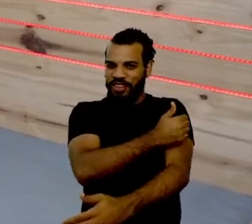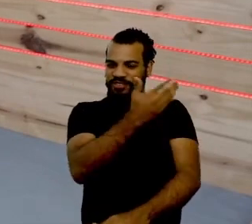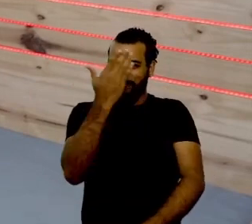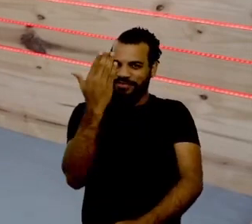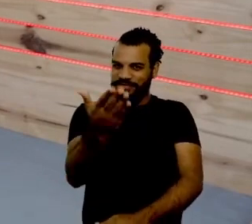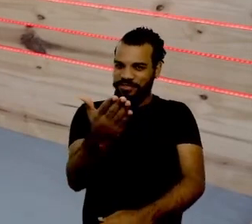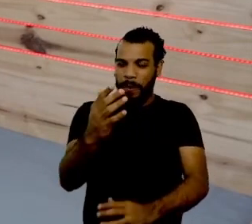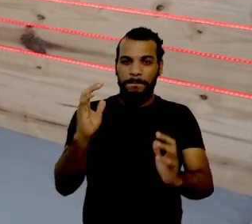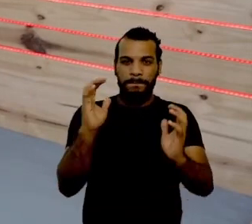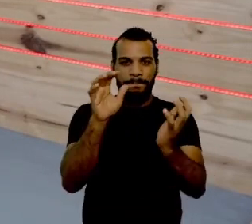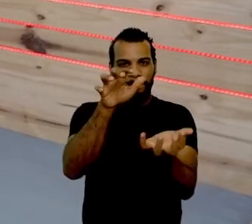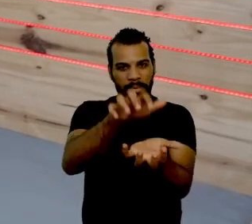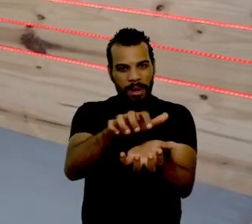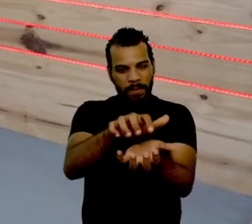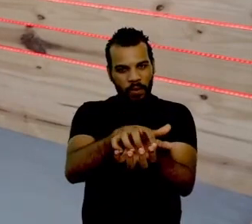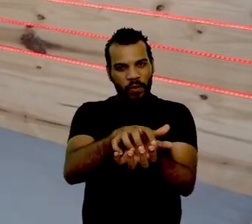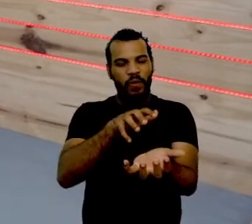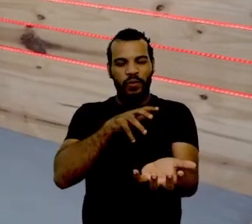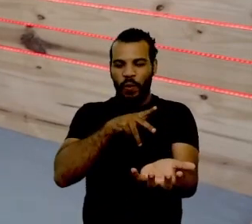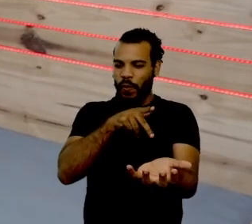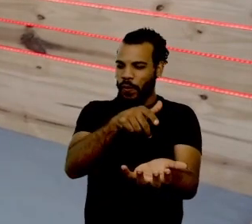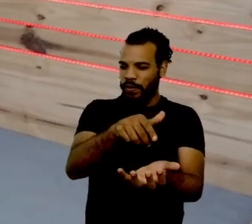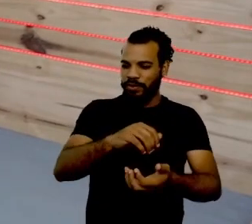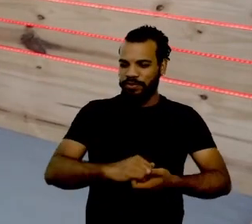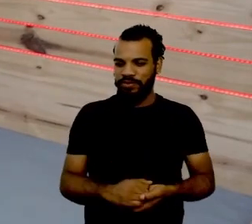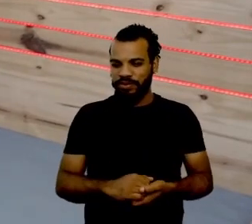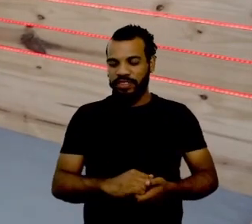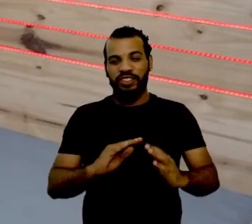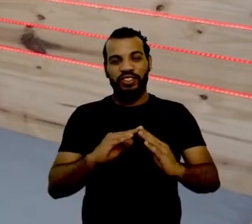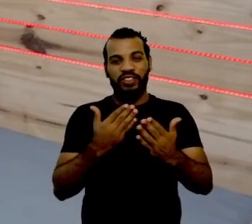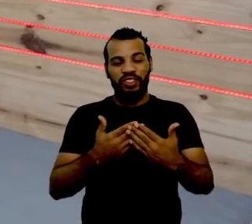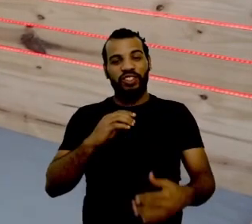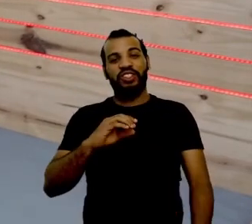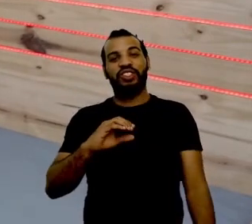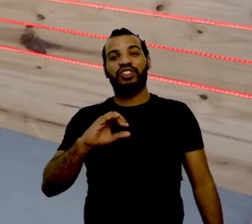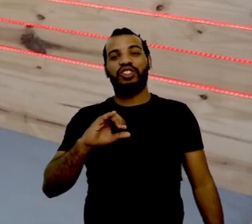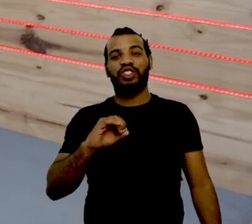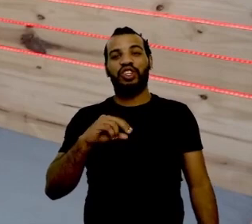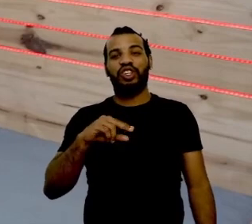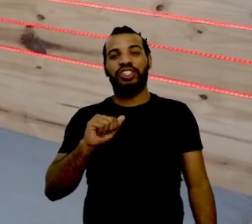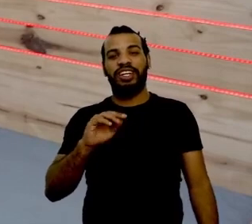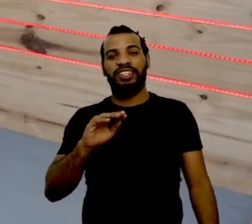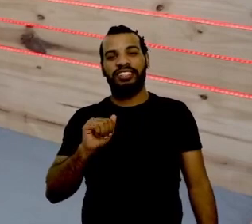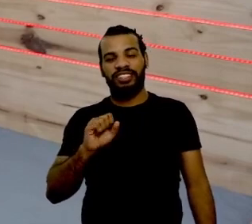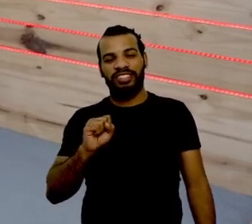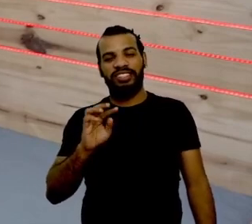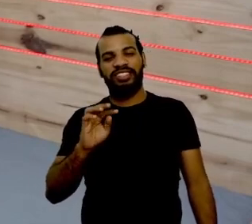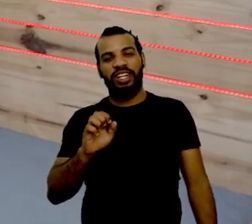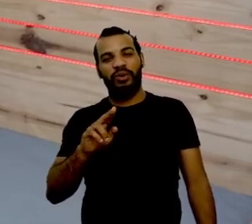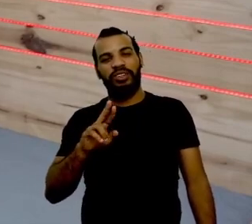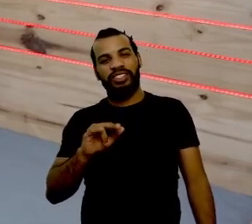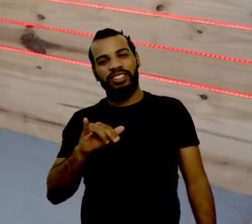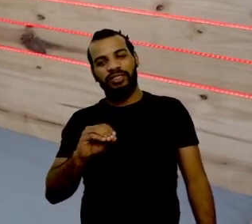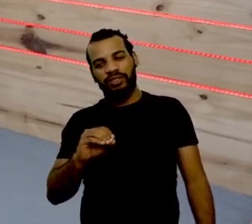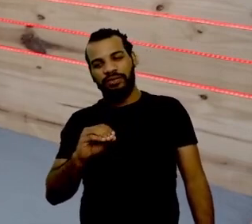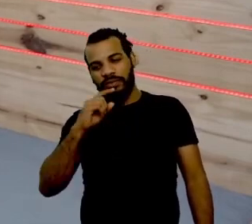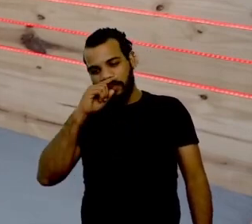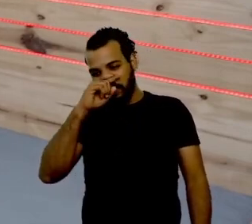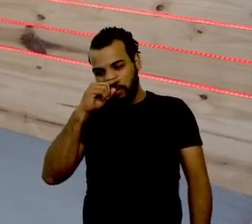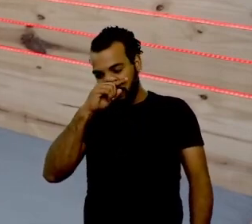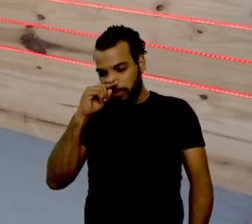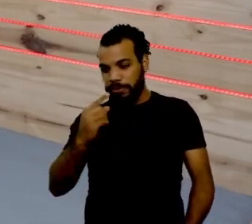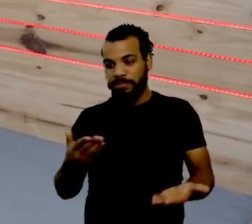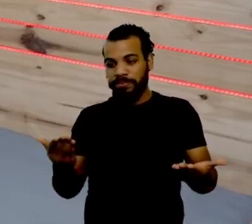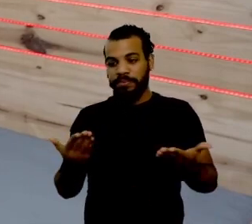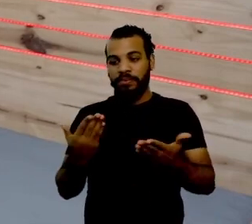Estadual de Pernambuco e em especial galerinha lá do Cônego Jonas Taurino. Estamos na aula 4, meu